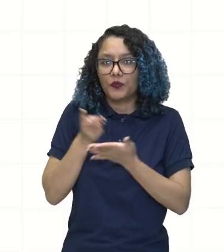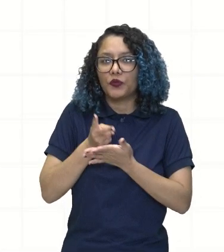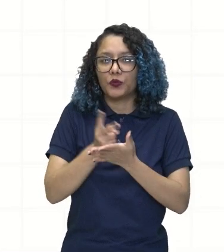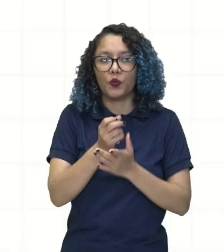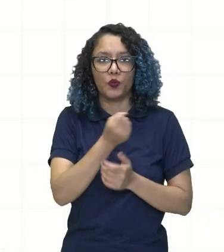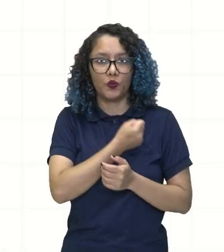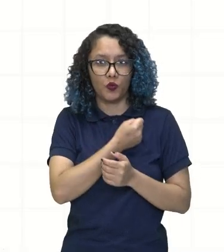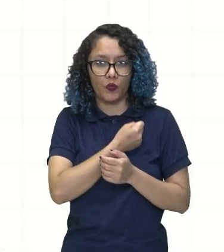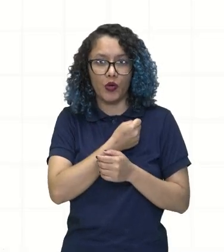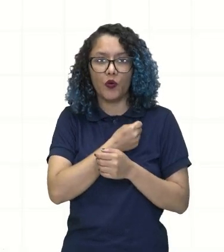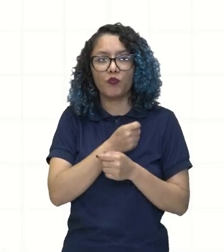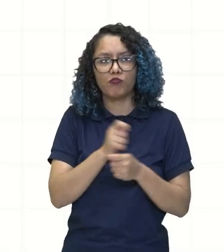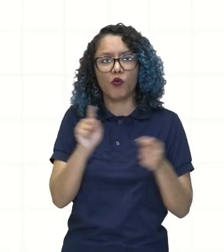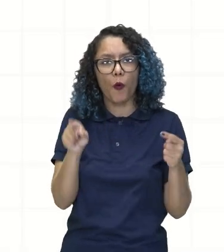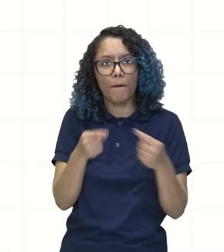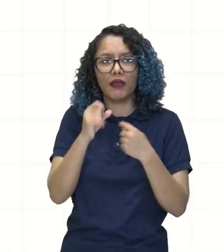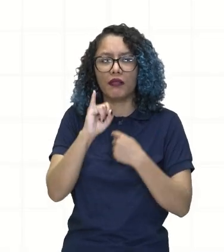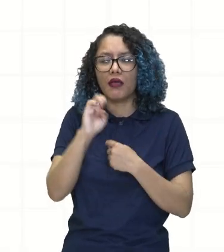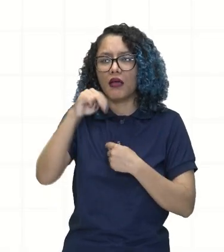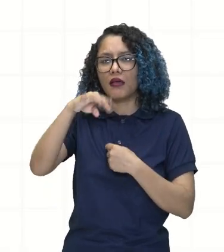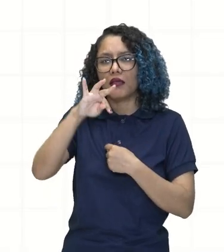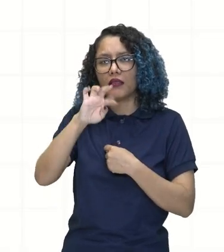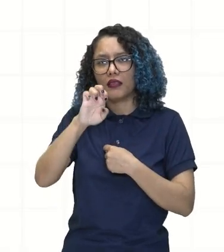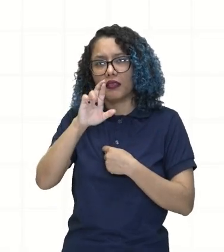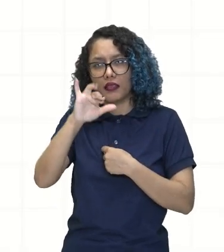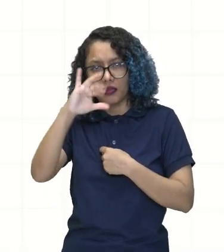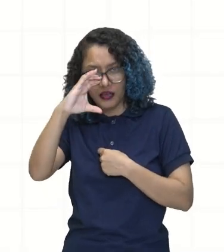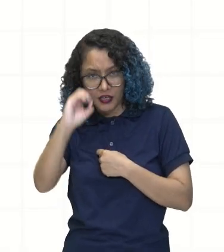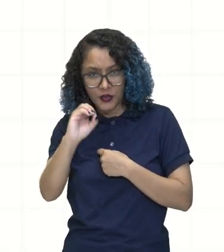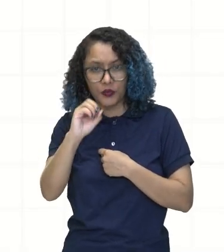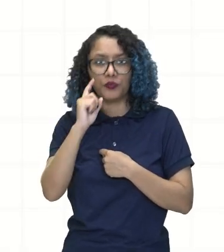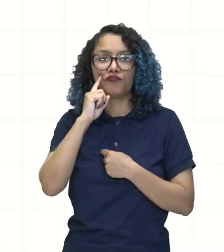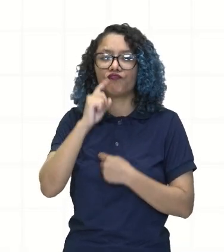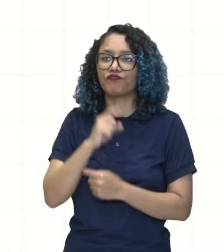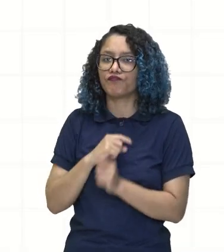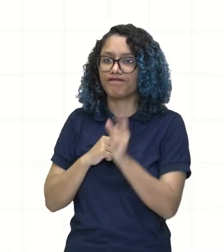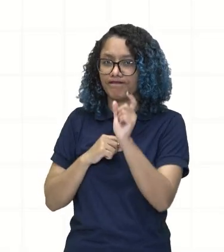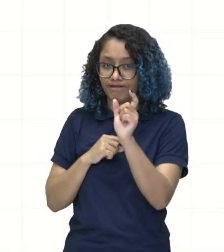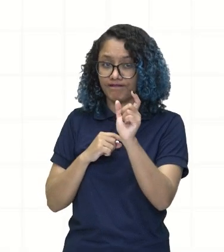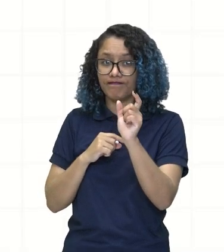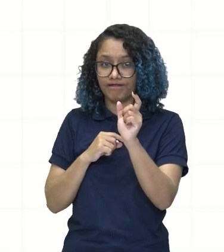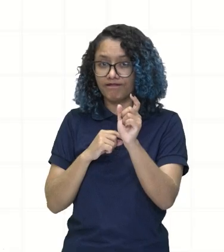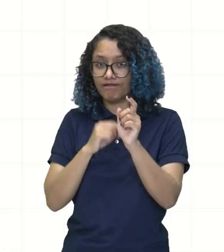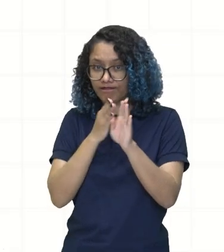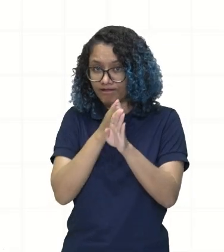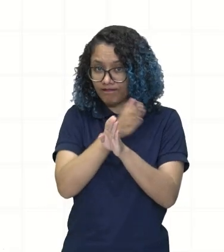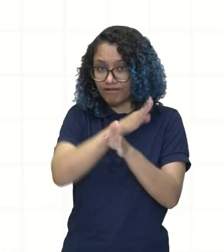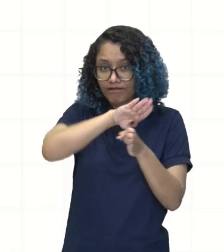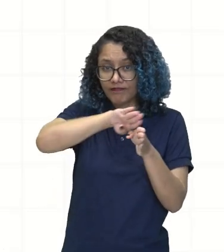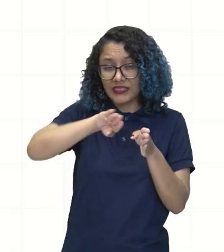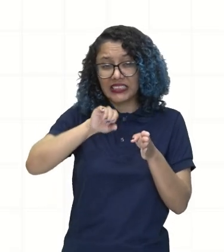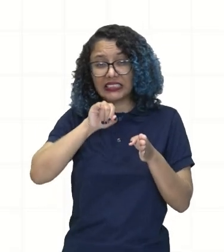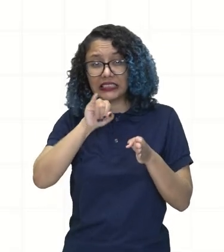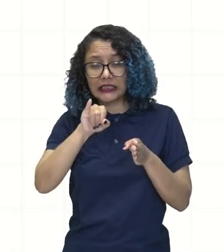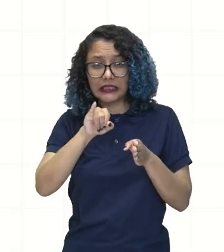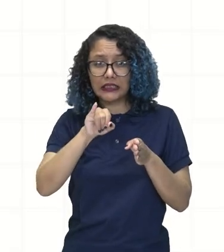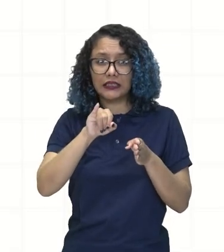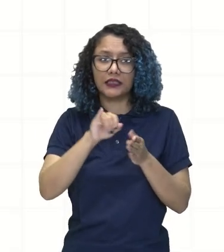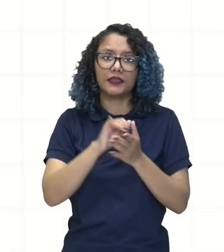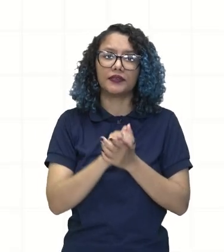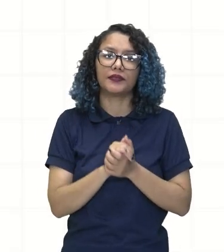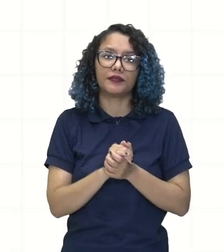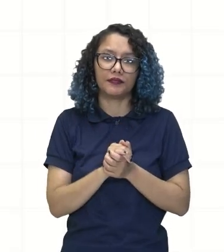como inteiro. Vamos lá. Nossos números inteiros. Se ele for um